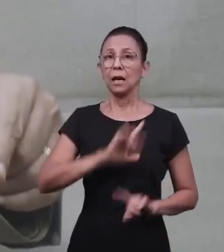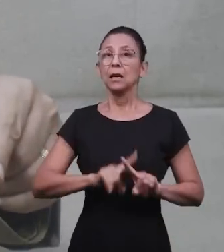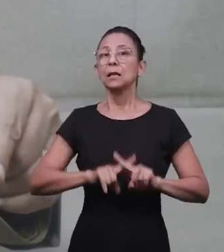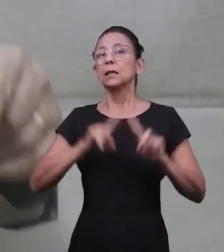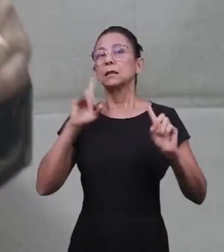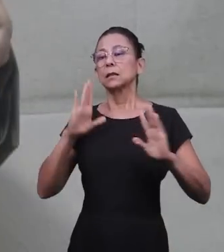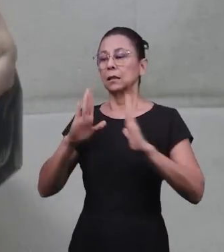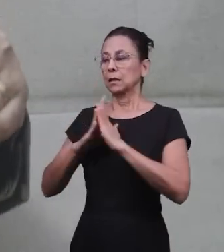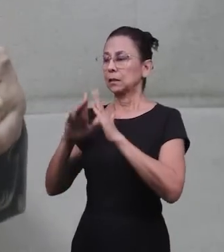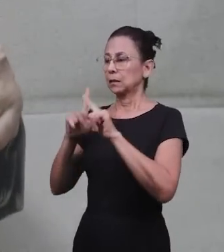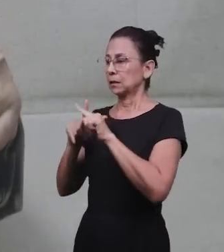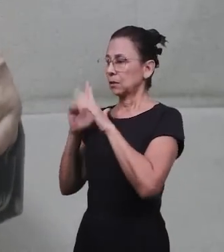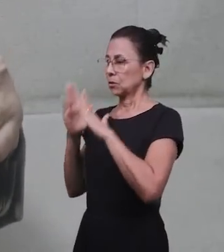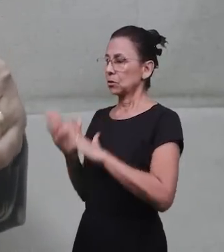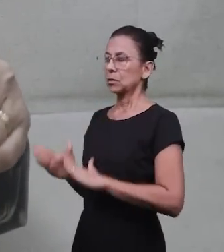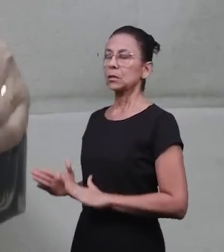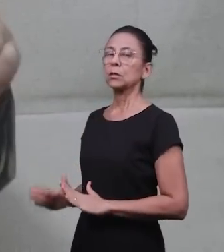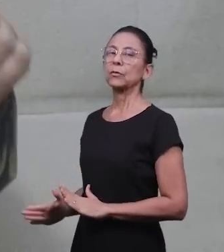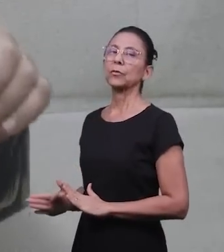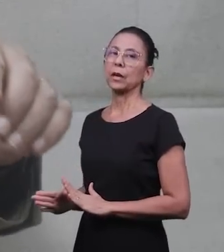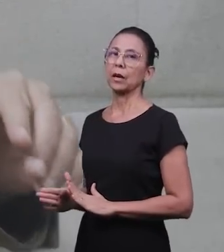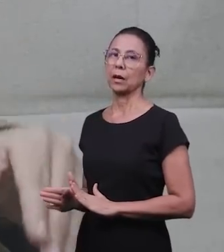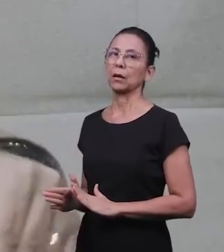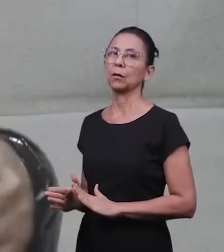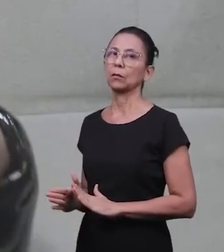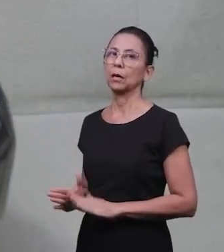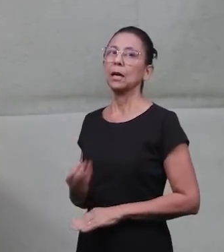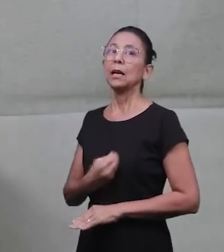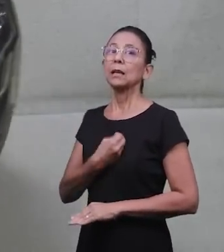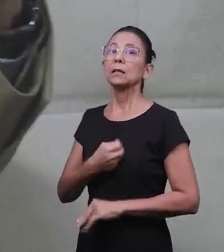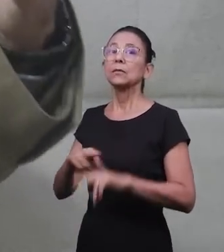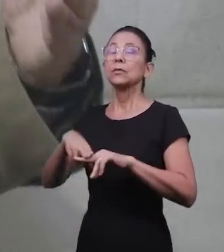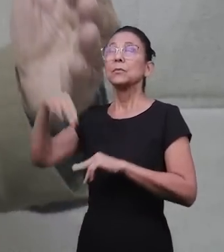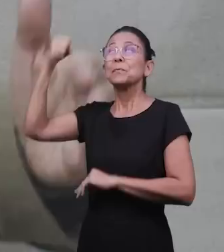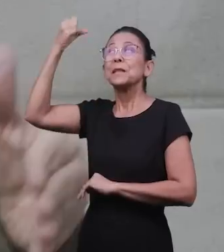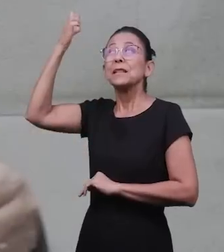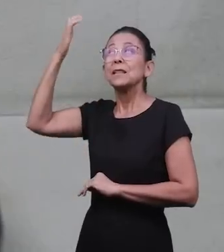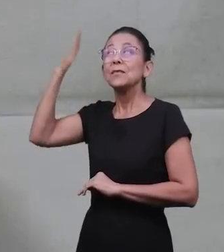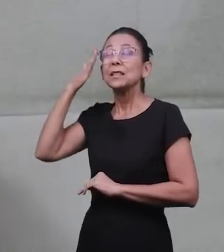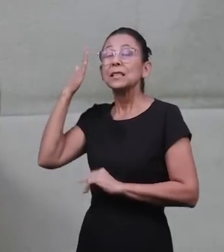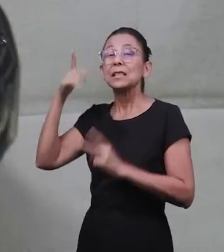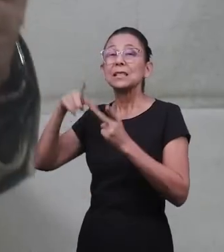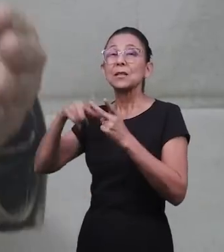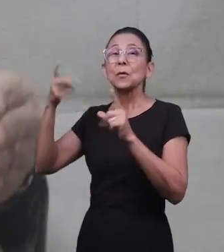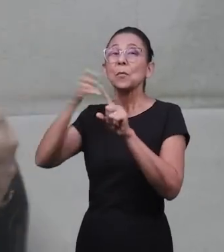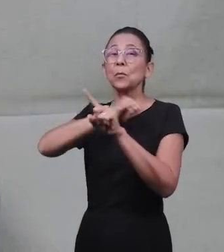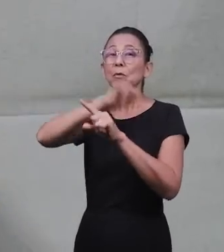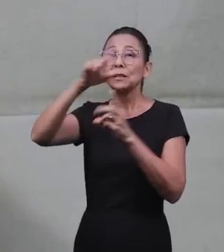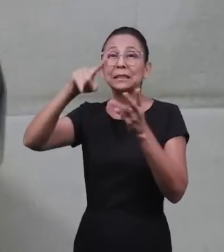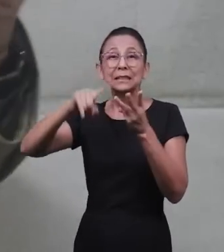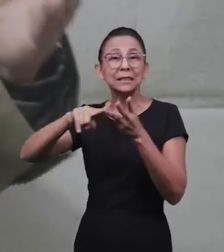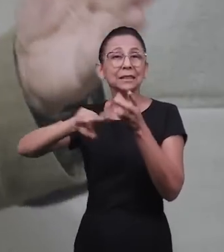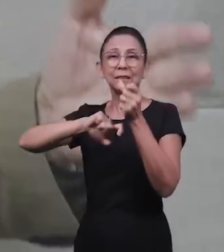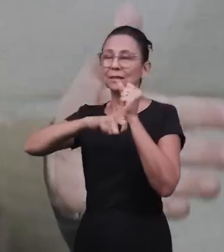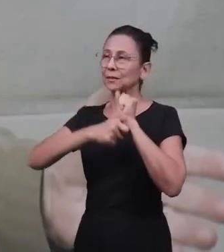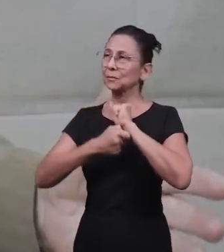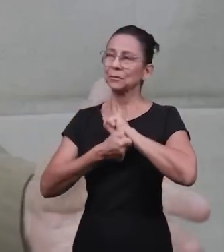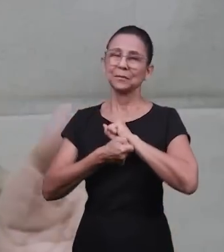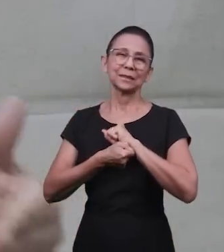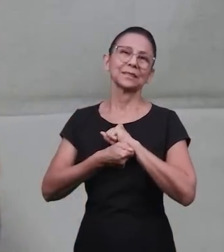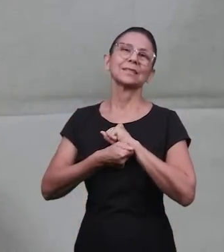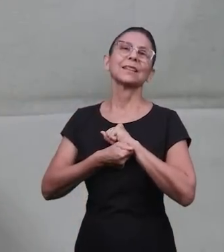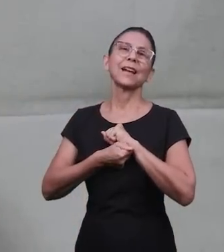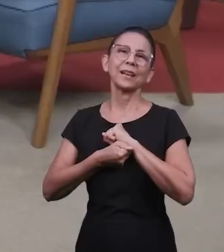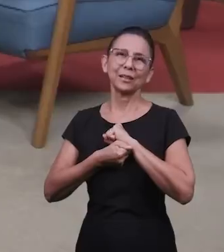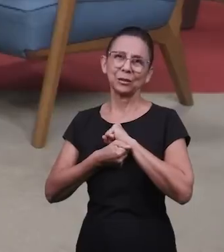fiel, ela vive e é portadora da revelação, da profecia, dos mistérios.